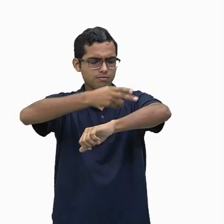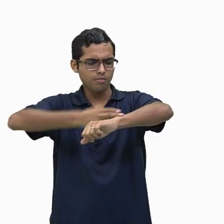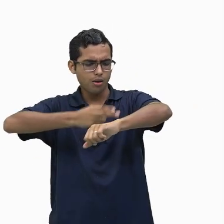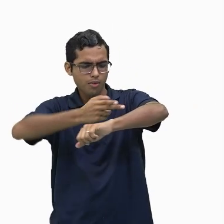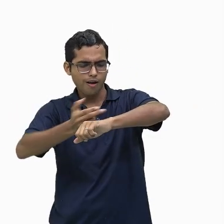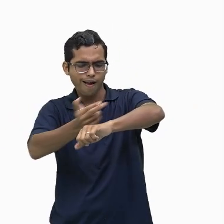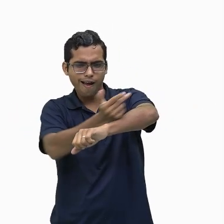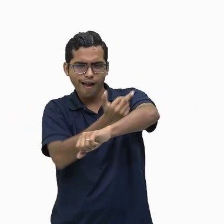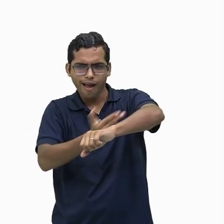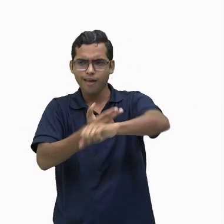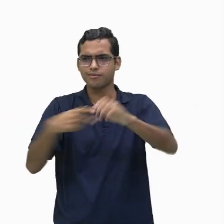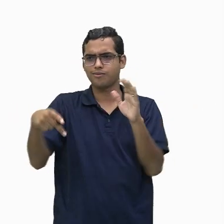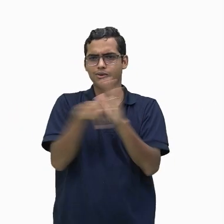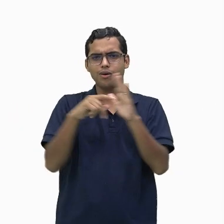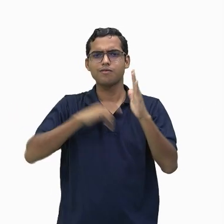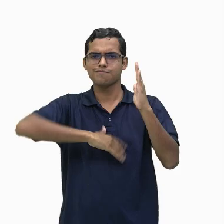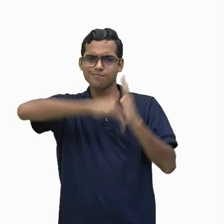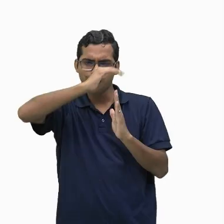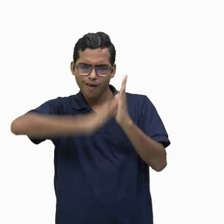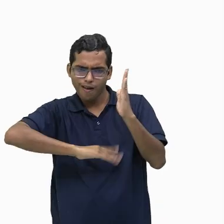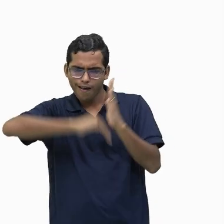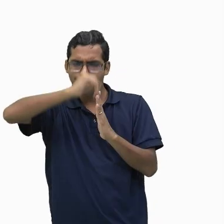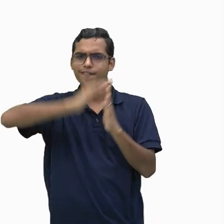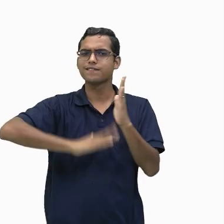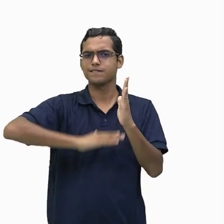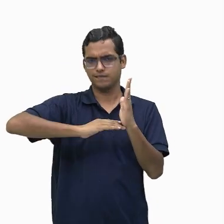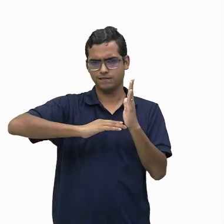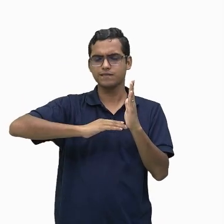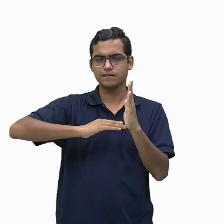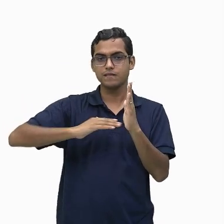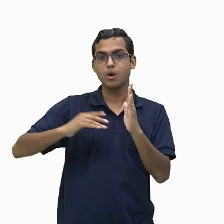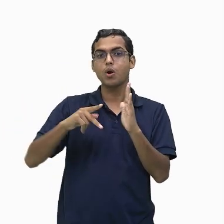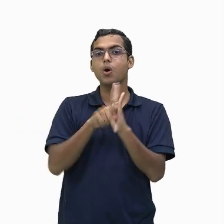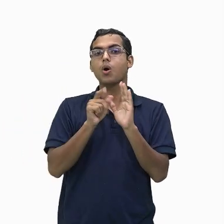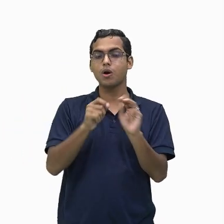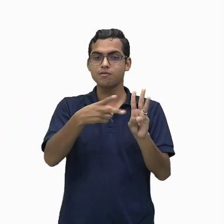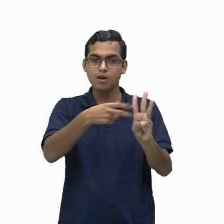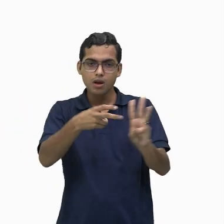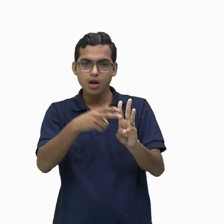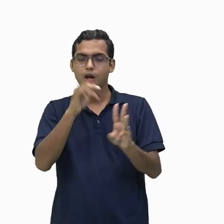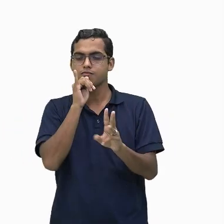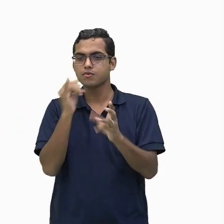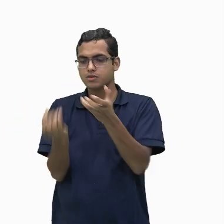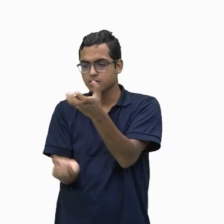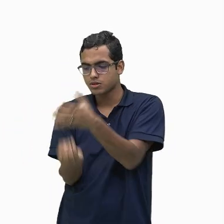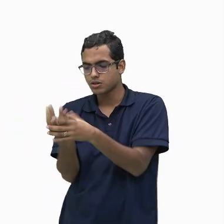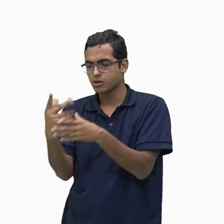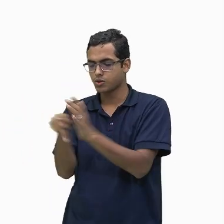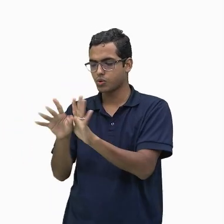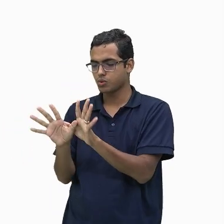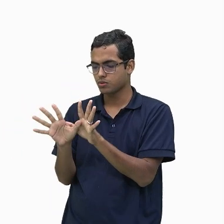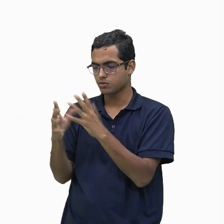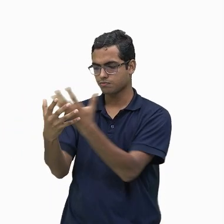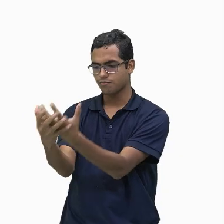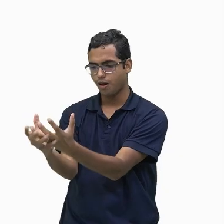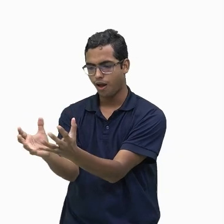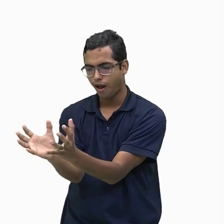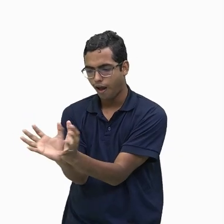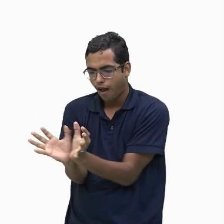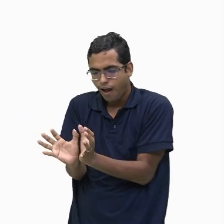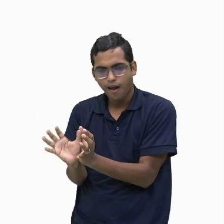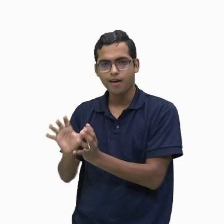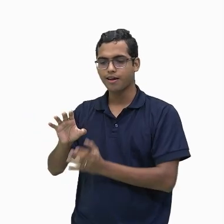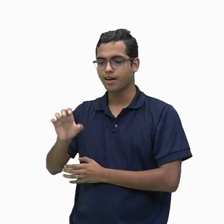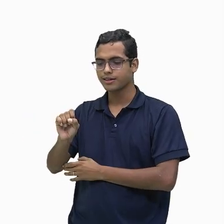gente fala de construir alguma coisa, por exemplo, a oca, a confecção de cestos, o artesanato, a